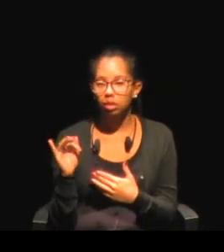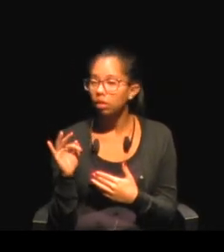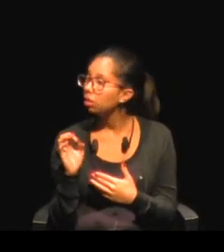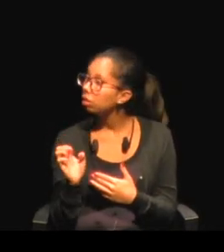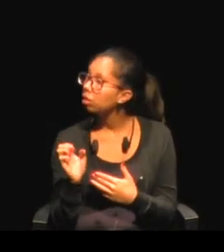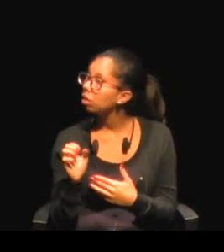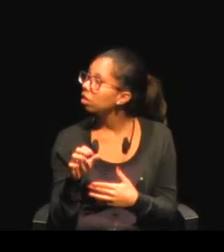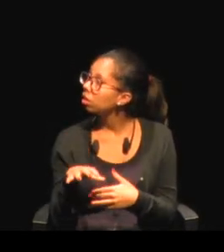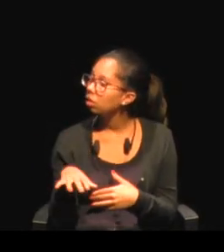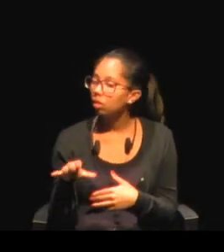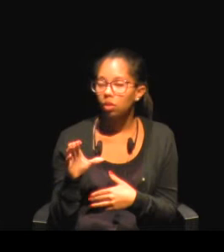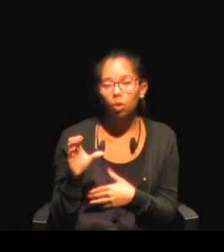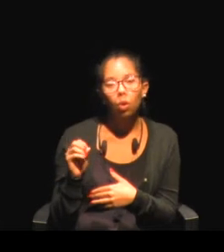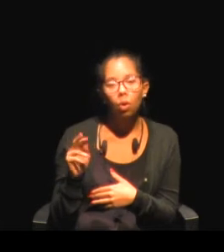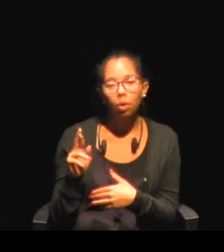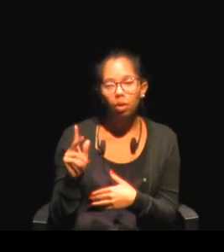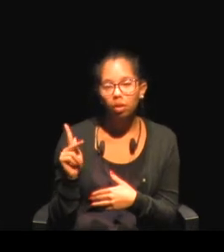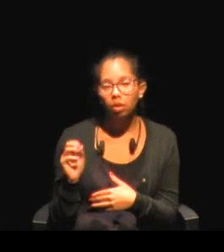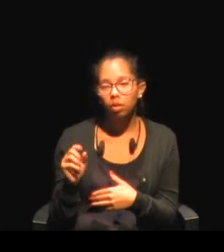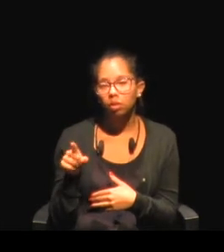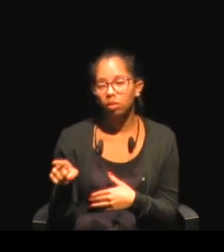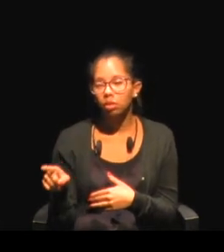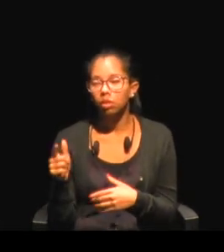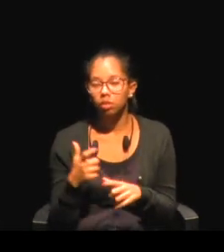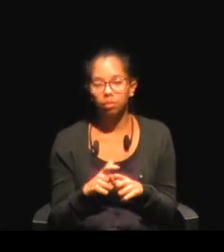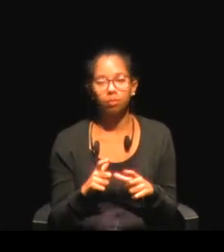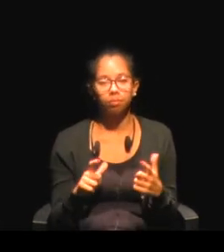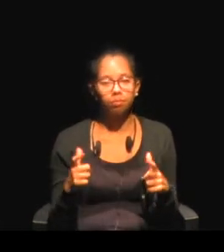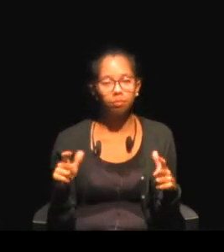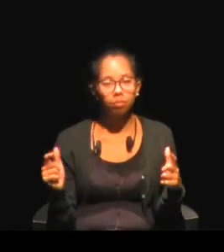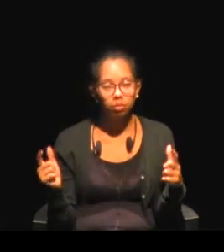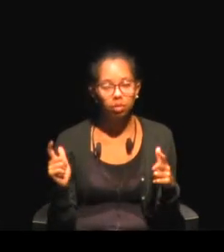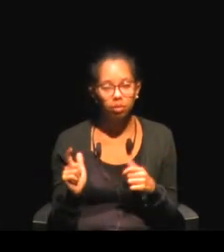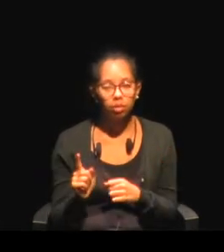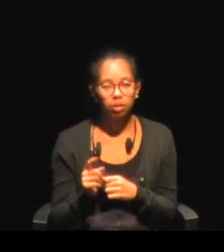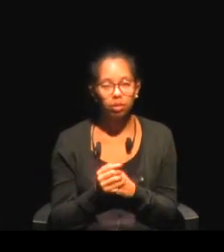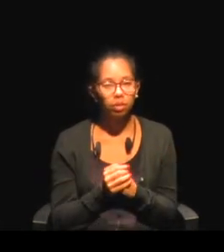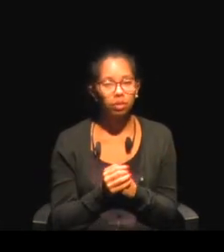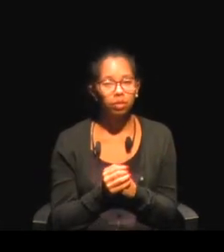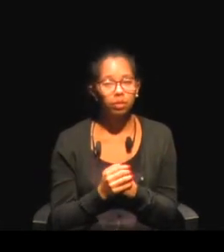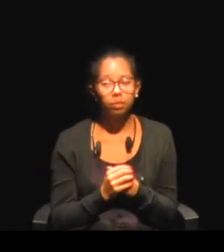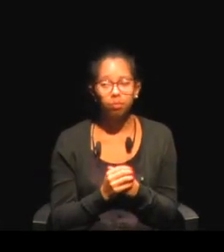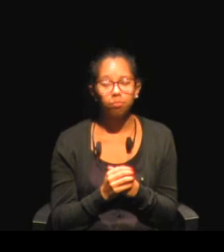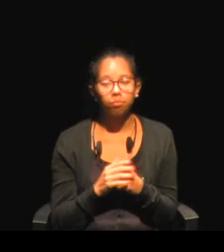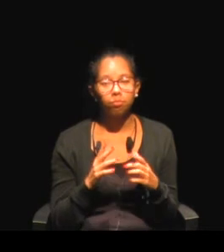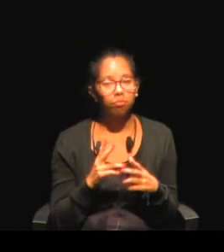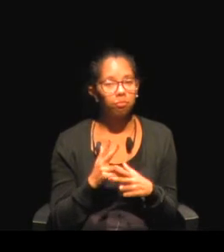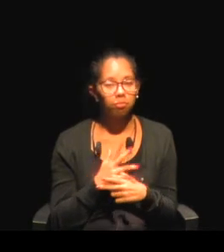ilha do Recife, isso aqui é o antigo porto do Recife. O porto do Recife, na sua maior parte, já se transferiu